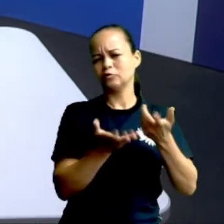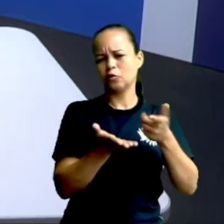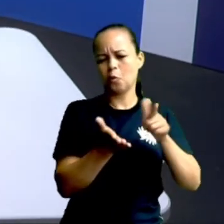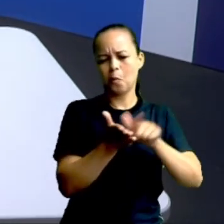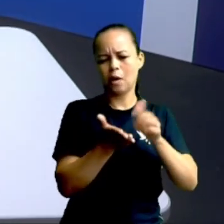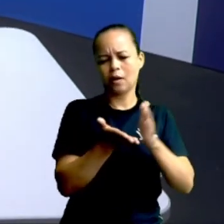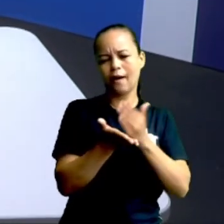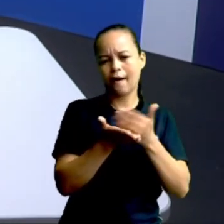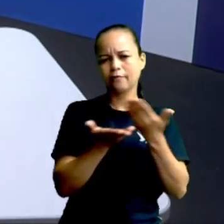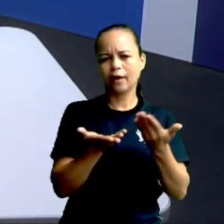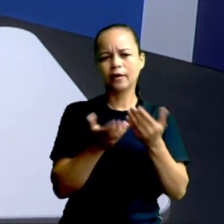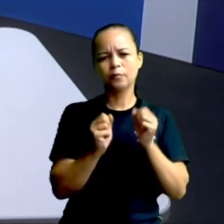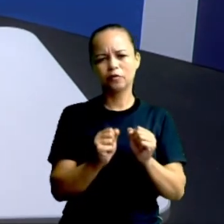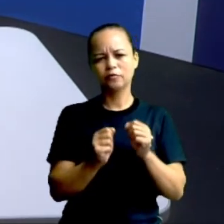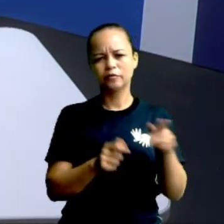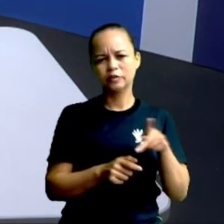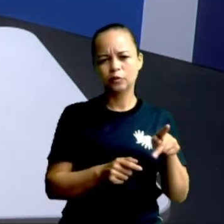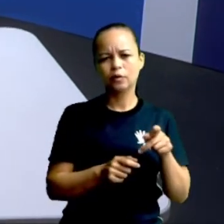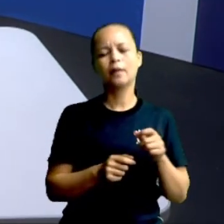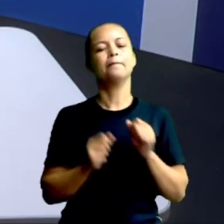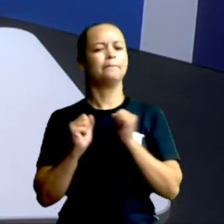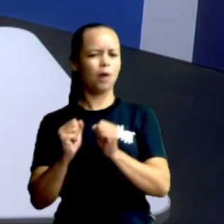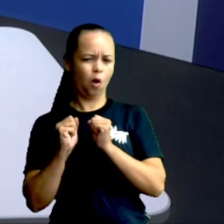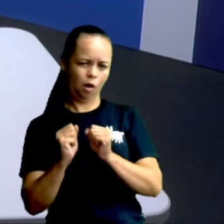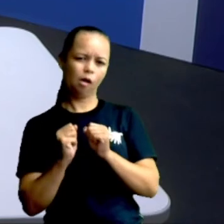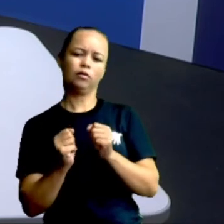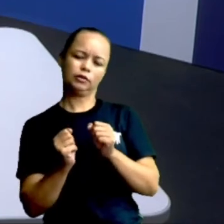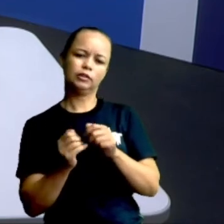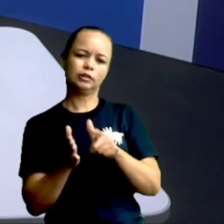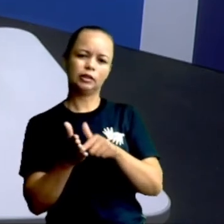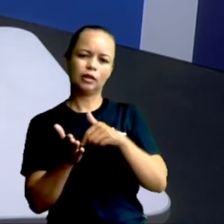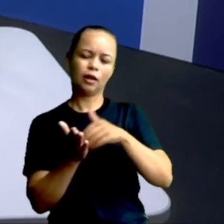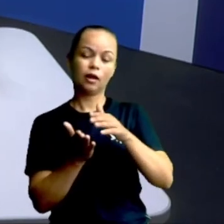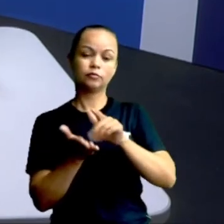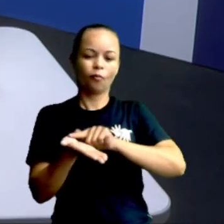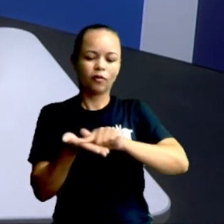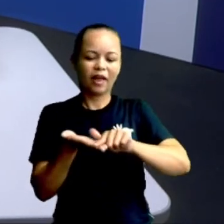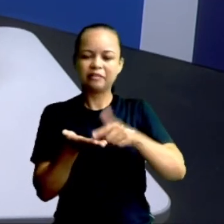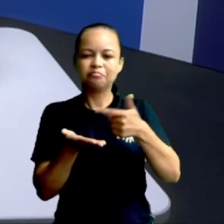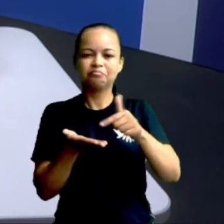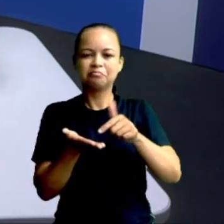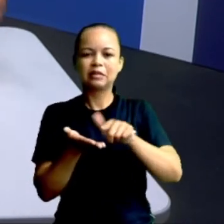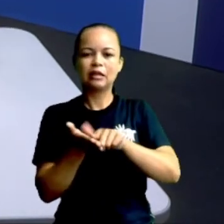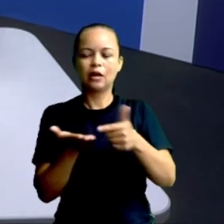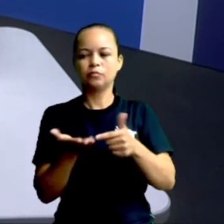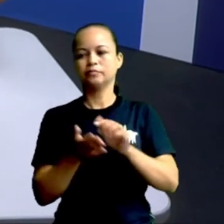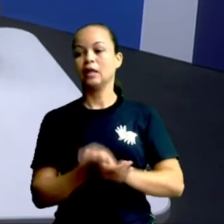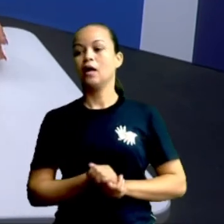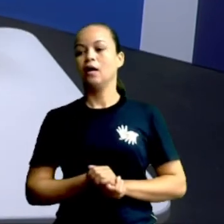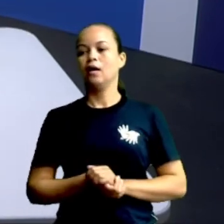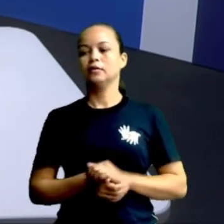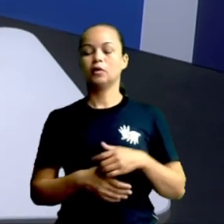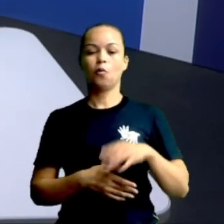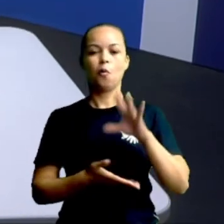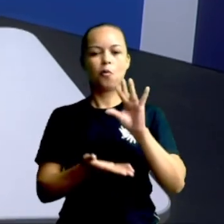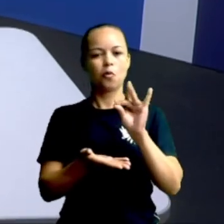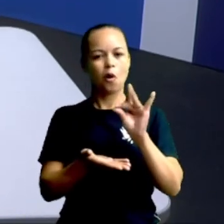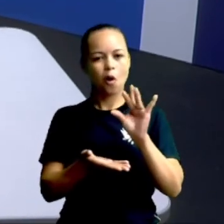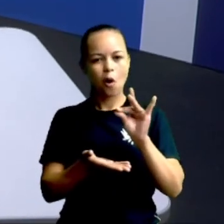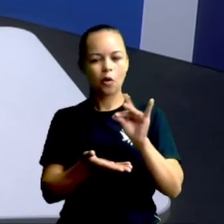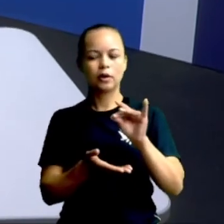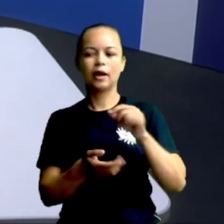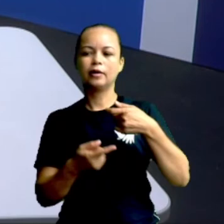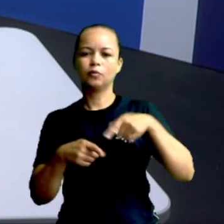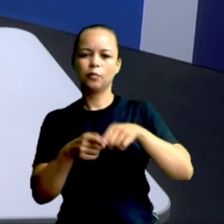porque eu não tenho folha lisa. Pode sim, pode ser uma folha de caderno, tá? Cola, um pilotozinho ou um lápis, tá?